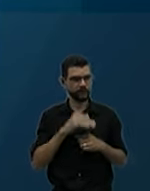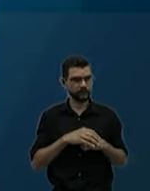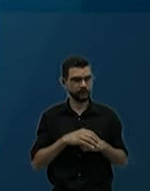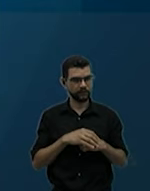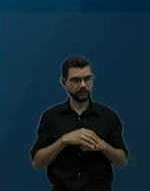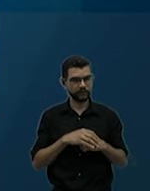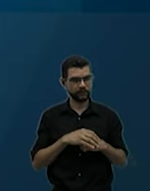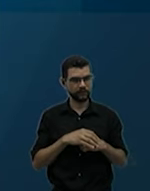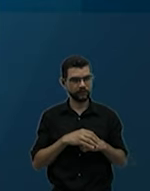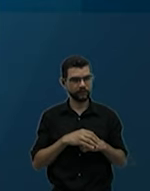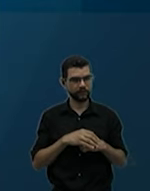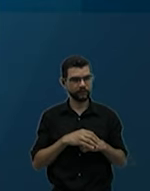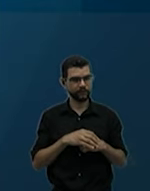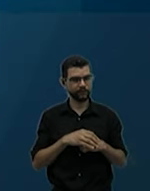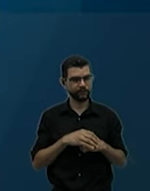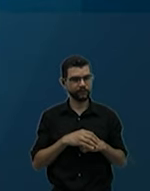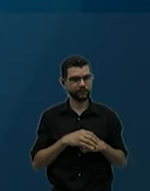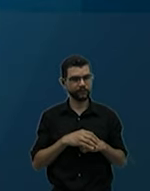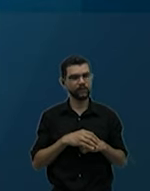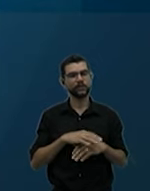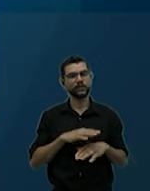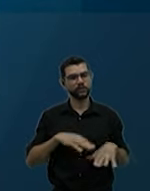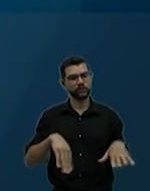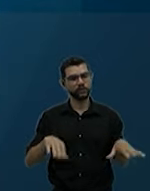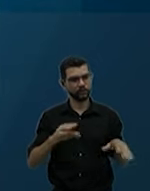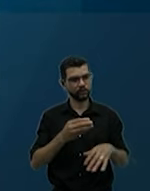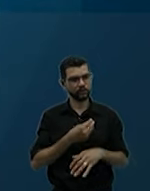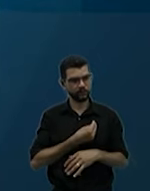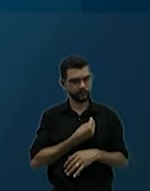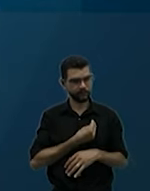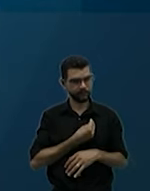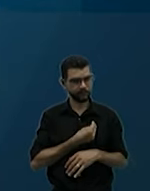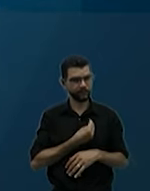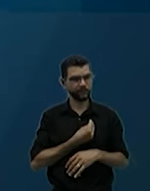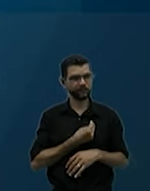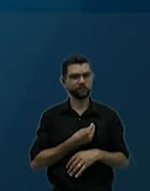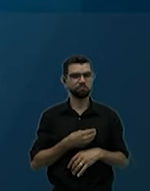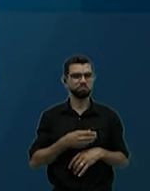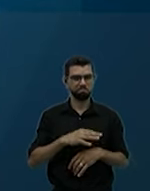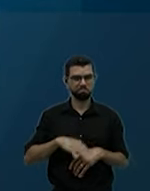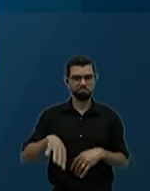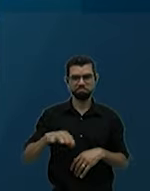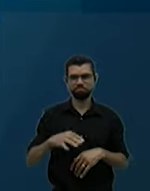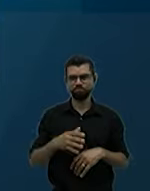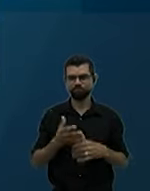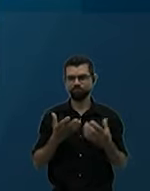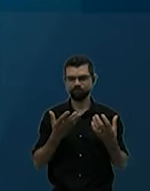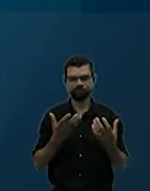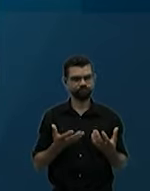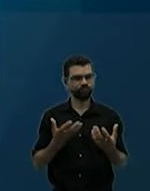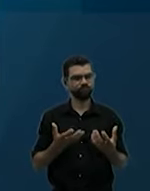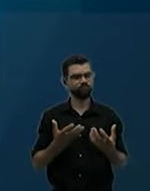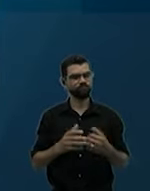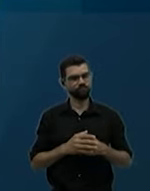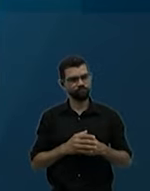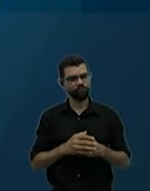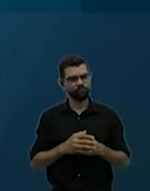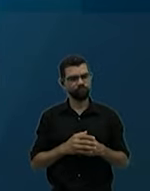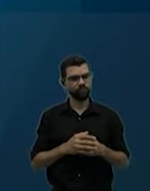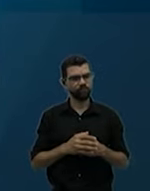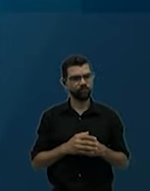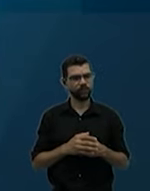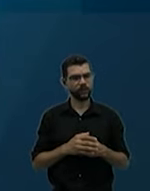massiva dos representantes dos interesses dessas pessoas que, como disse o